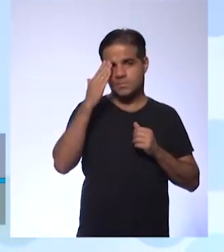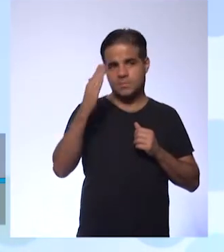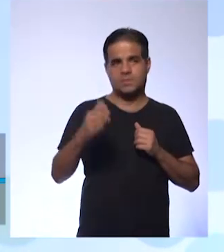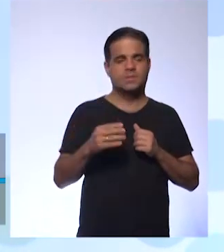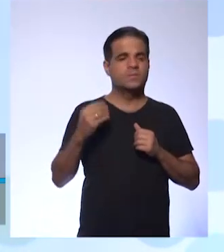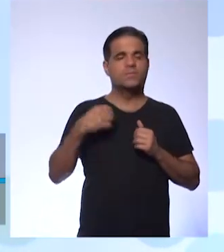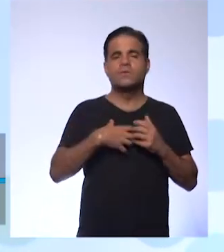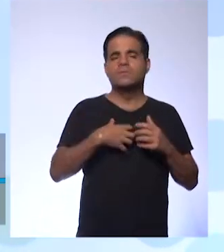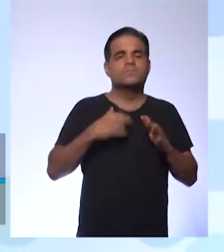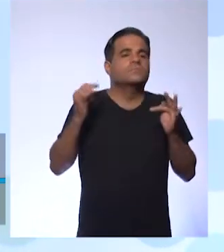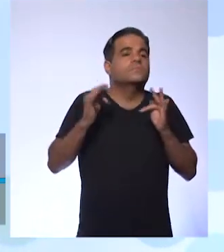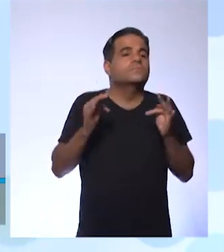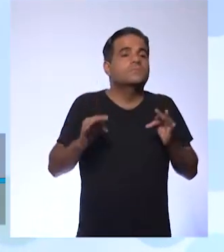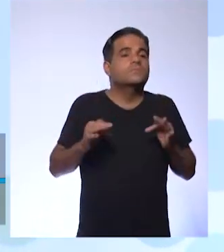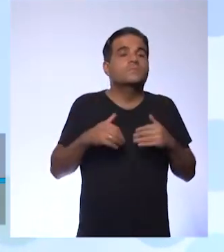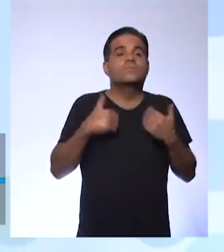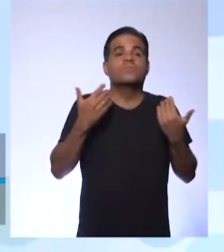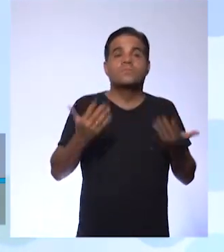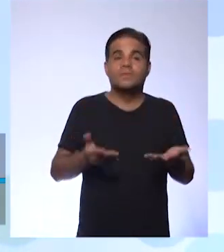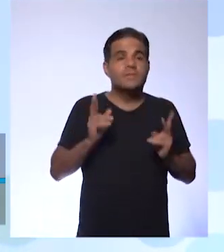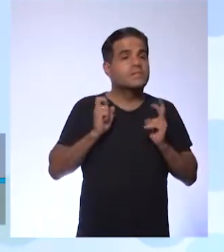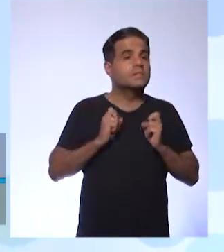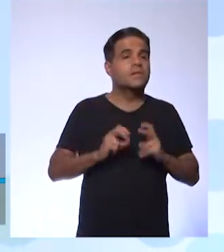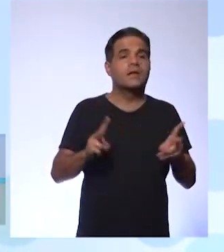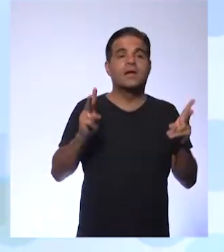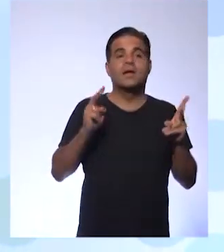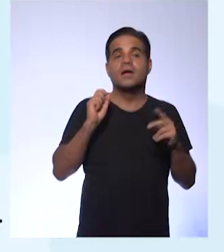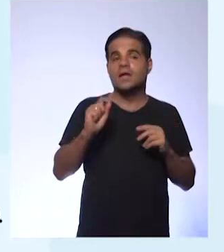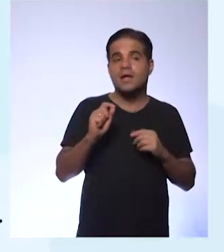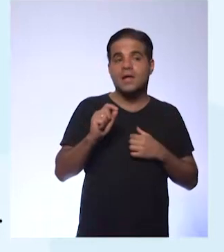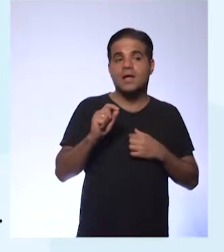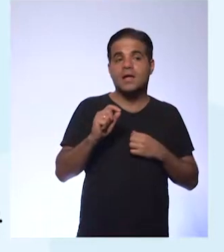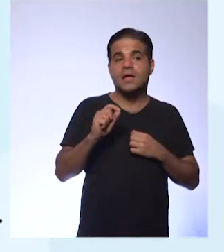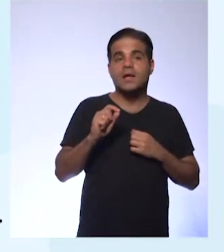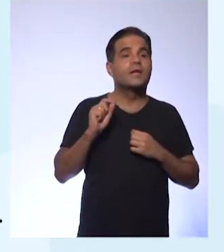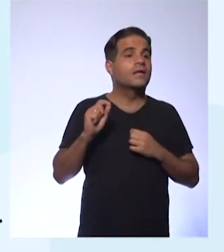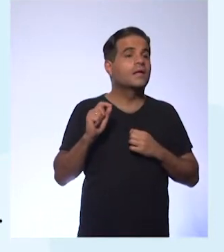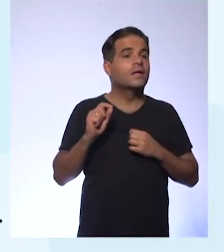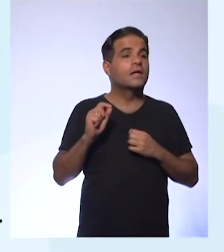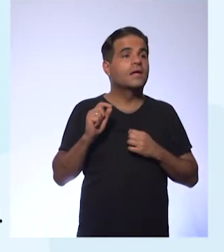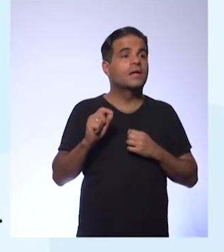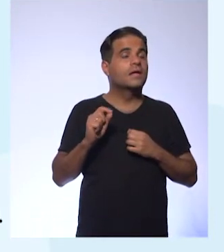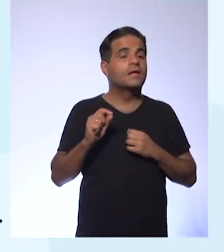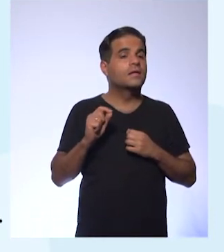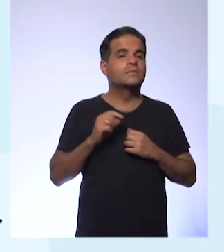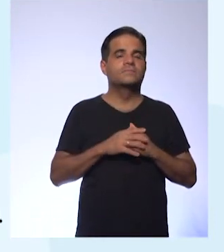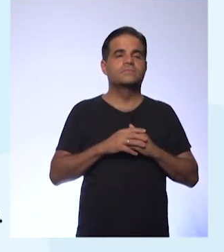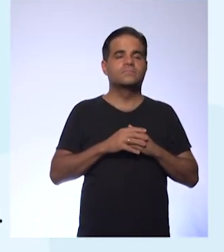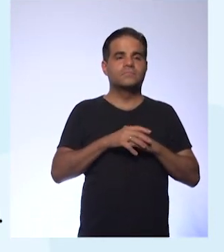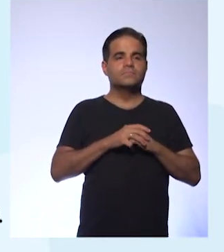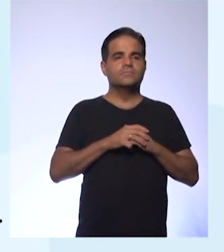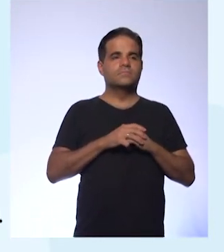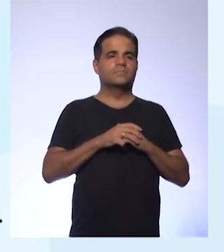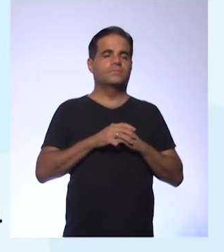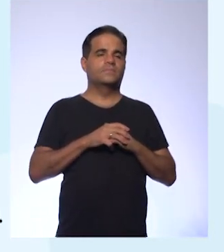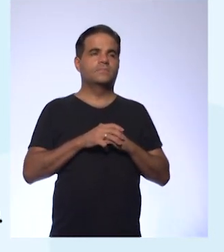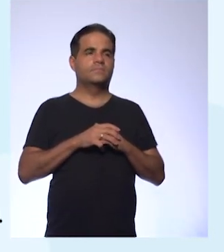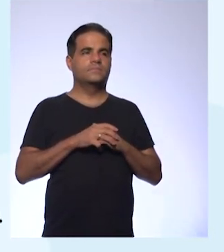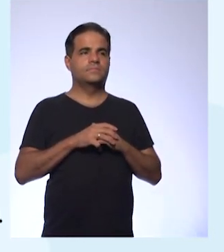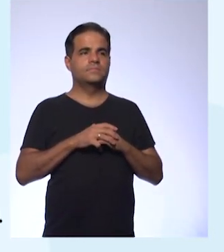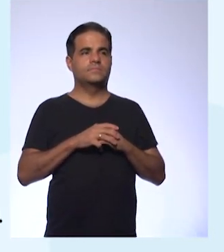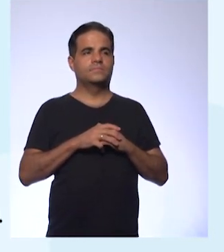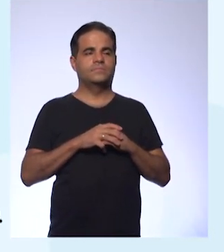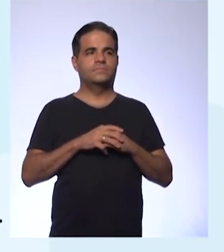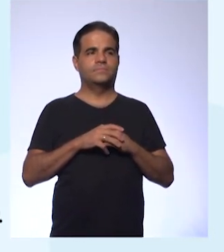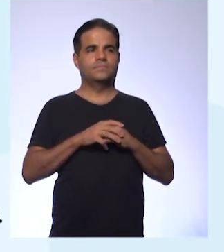Camila, obrigada, gente. Coloca aí. Eu fico muito feliz toda vez que. Hum? Hum? Ai,